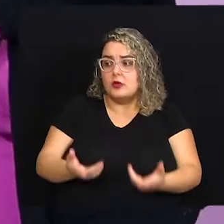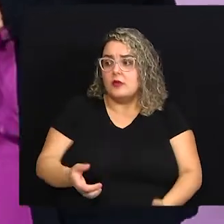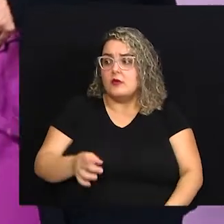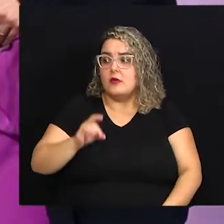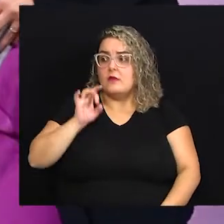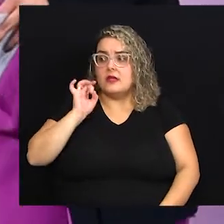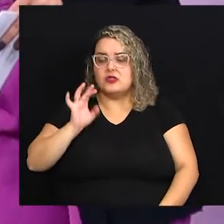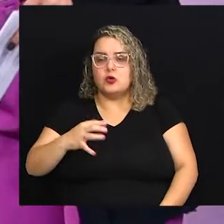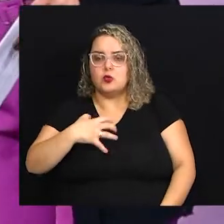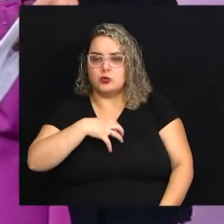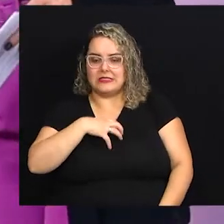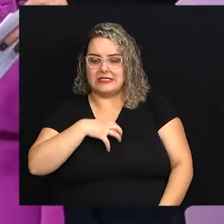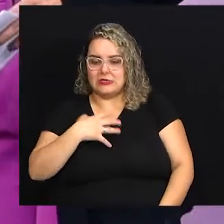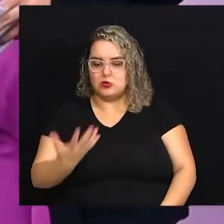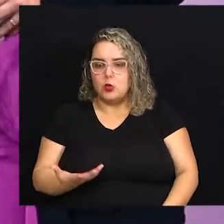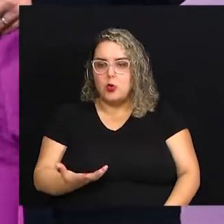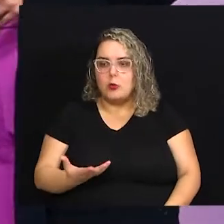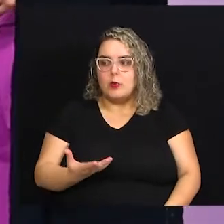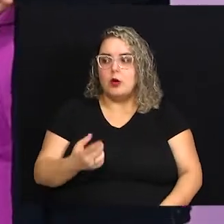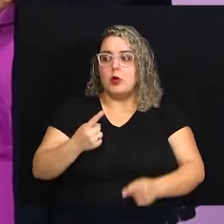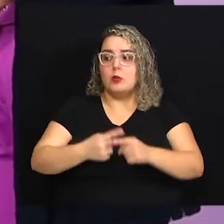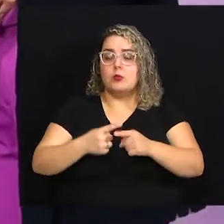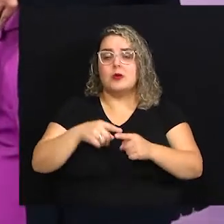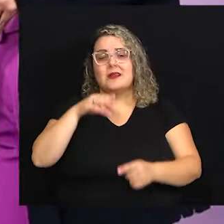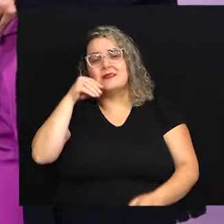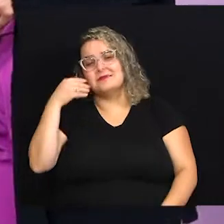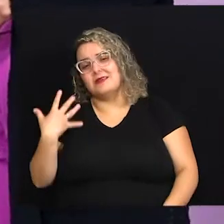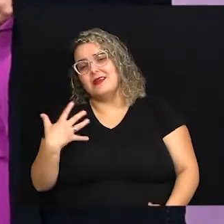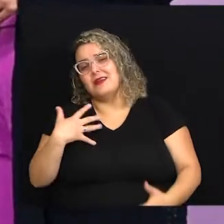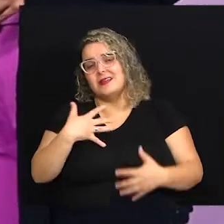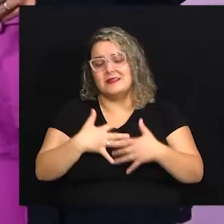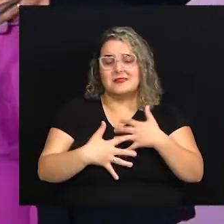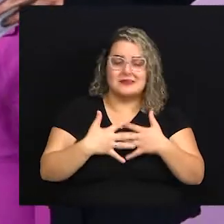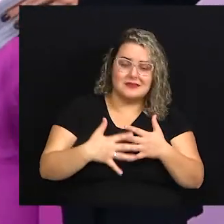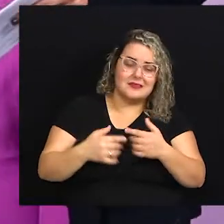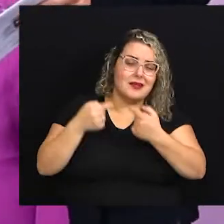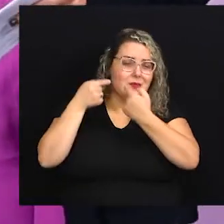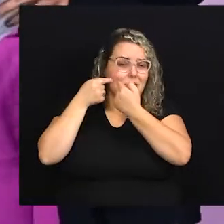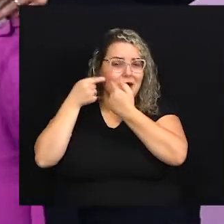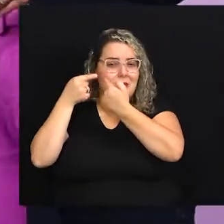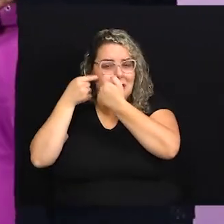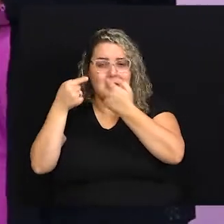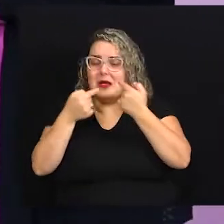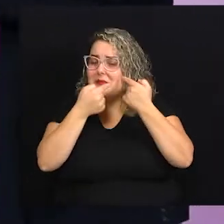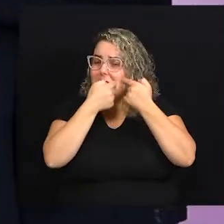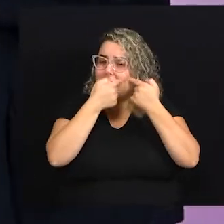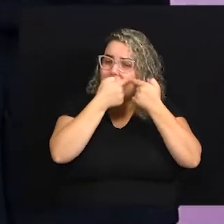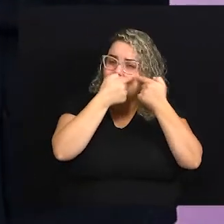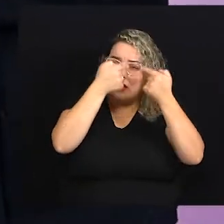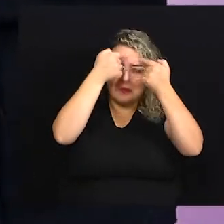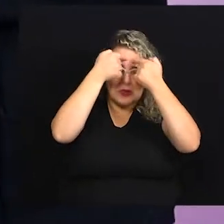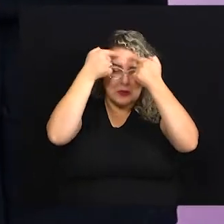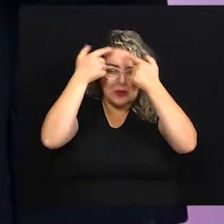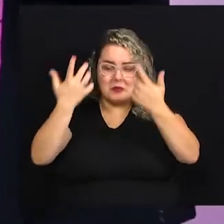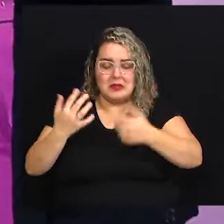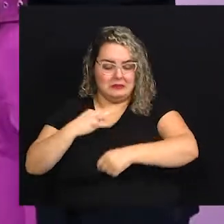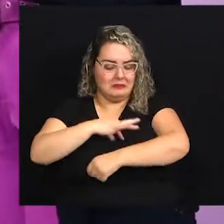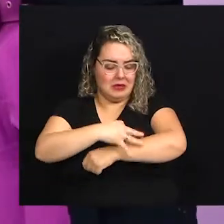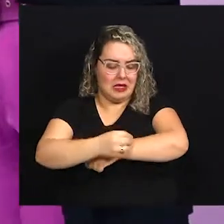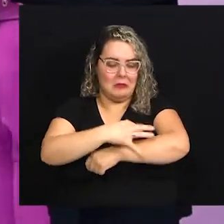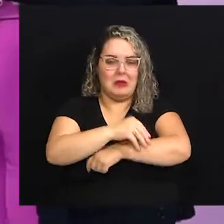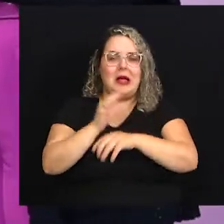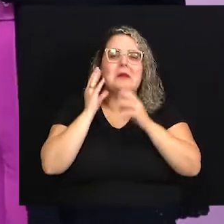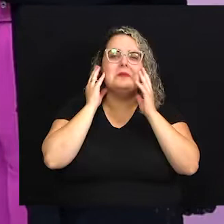doutora? Vai tratar apenas os sintomas? Porque a adolescente se incomoda, né? Quando aparece muita espinha, né? As acnes